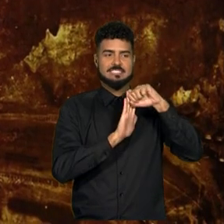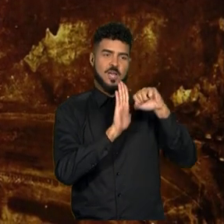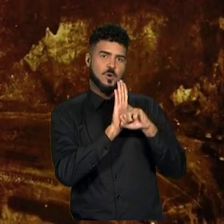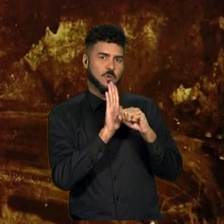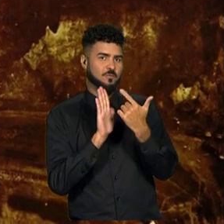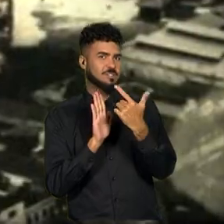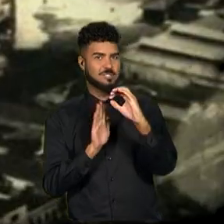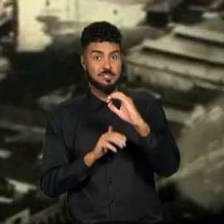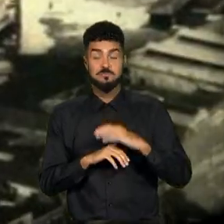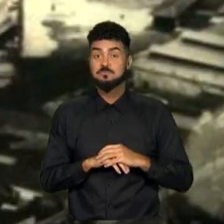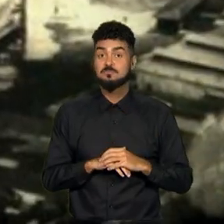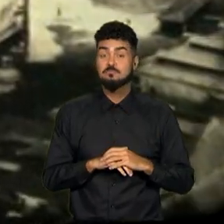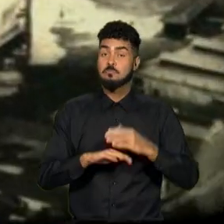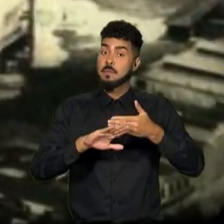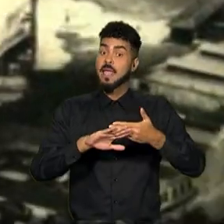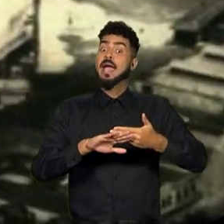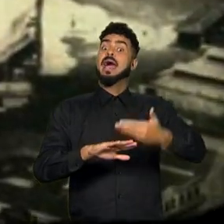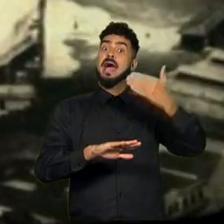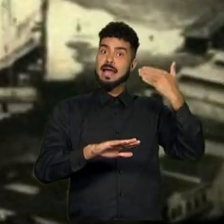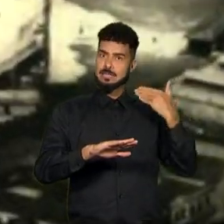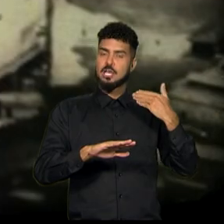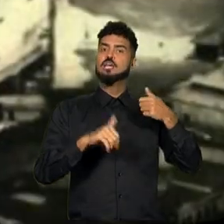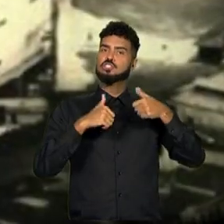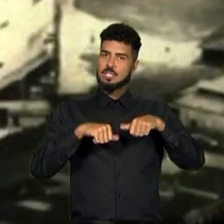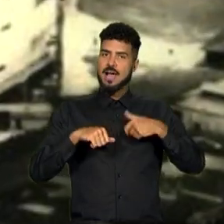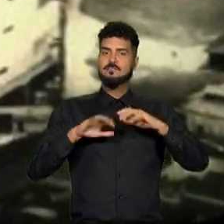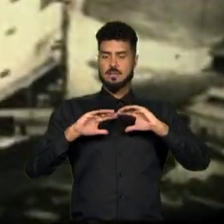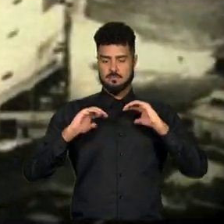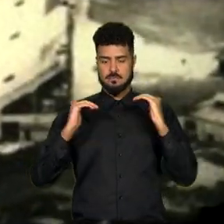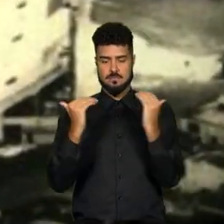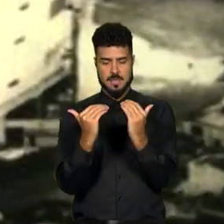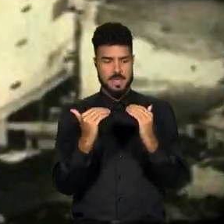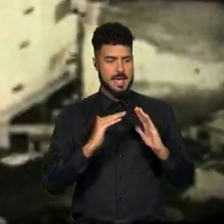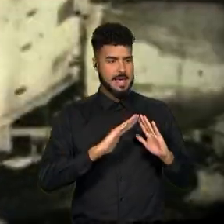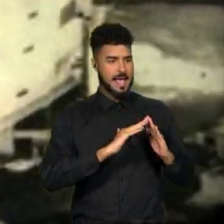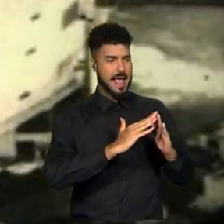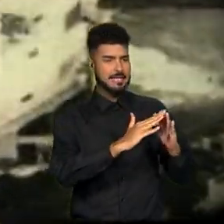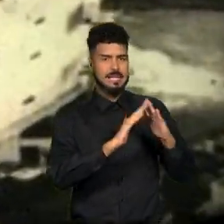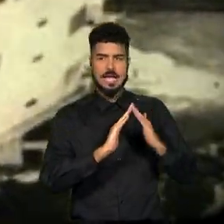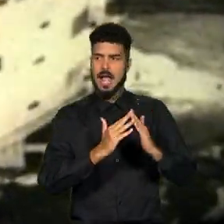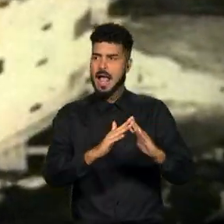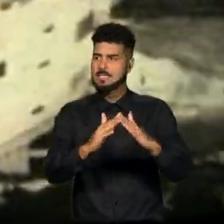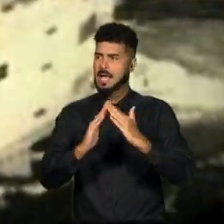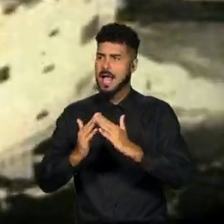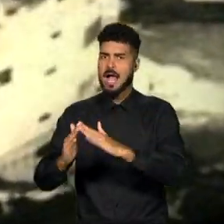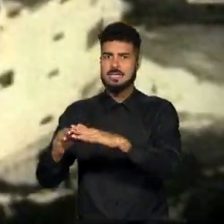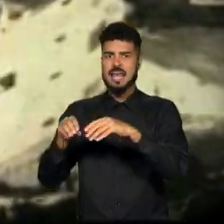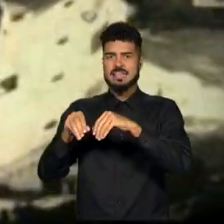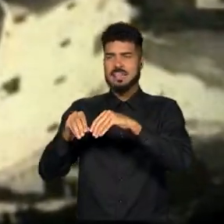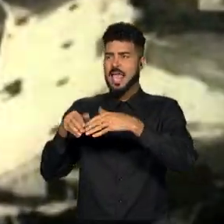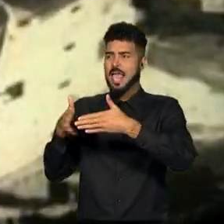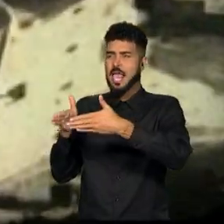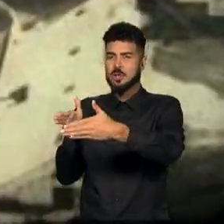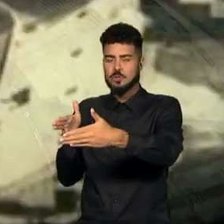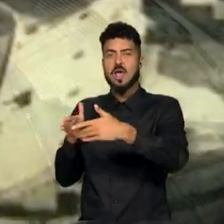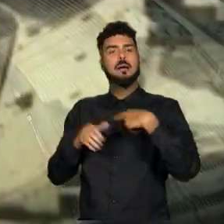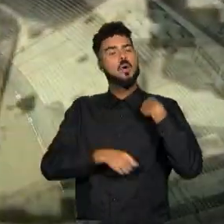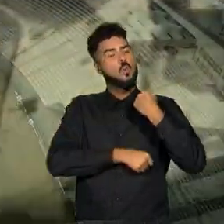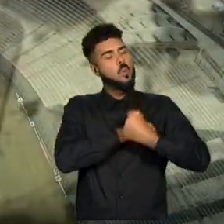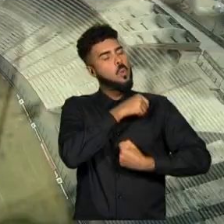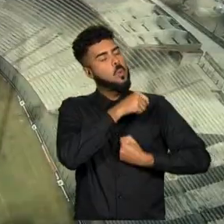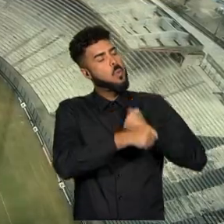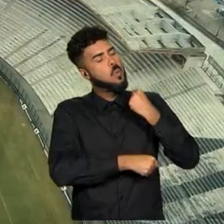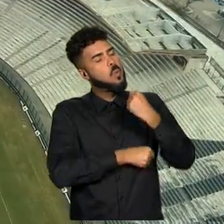século XX. Antes, havia casas populares com grandes terrenos no local. O tempo passou